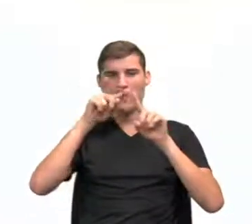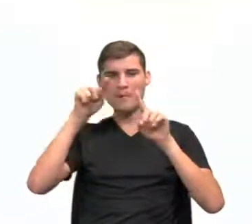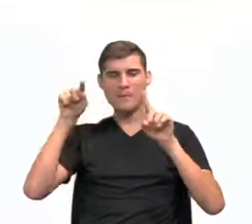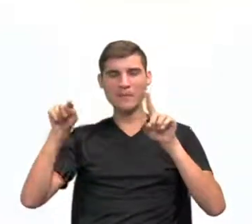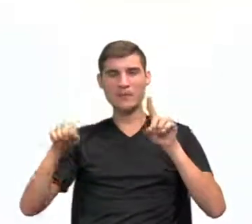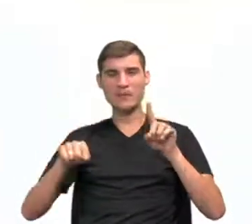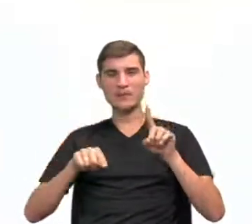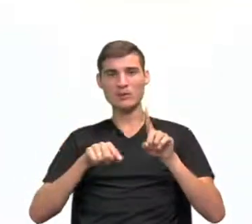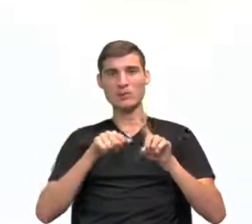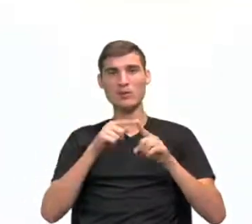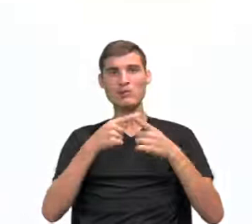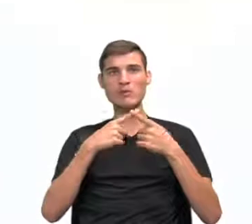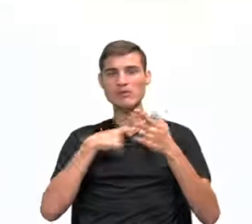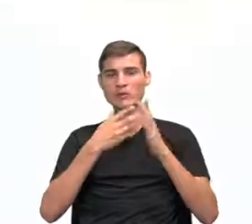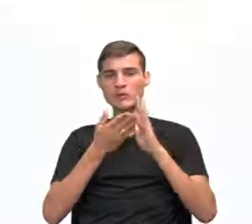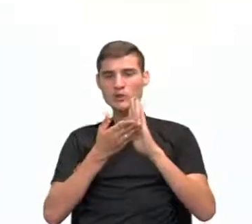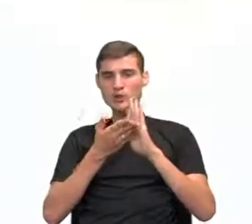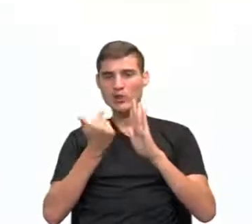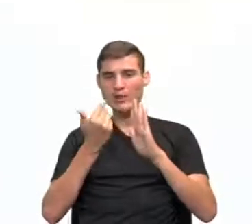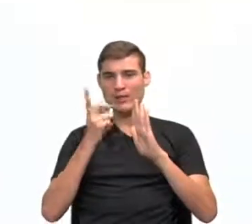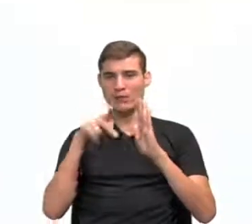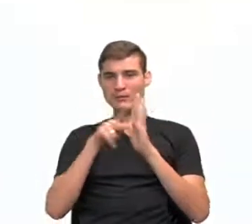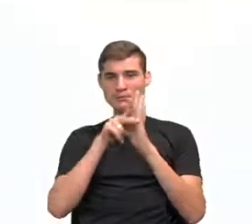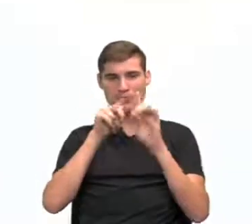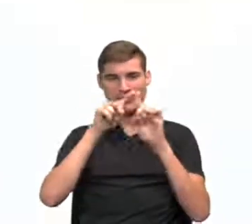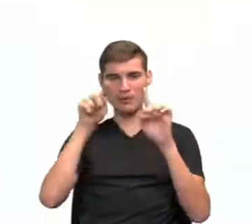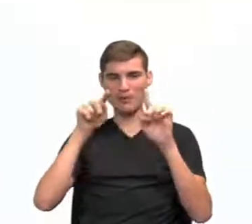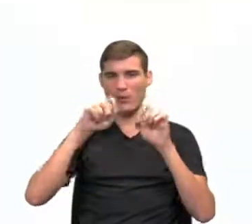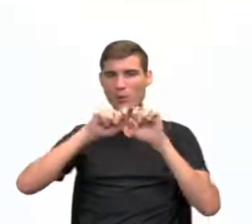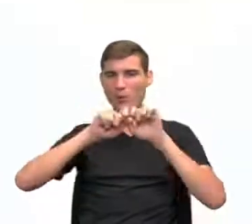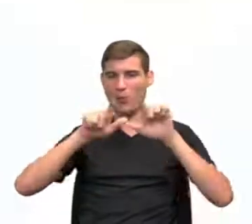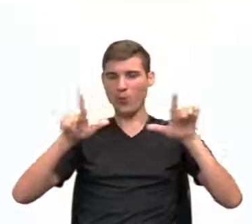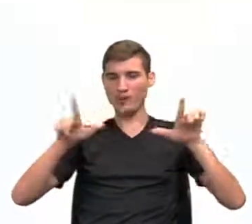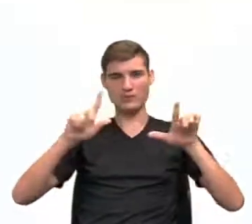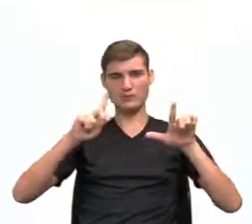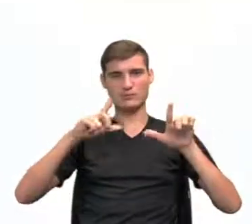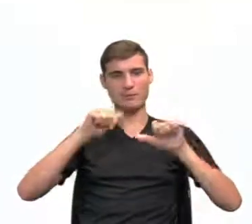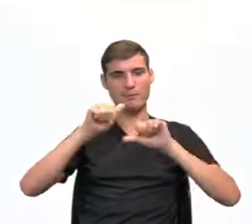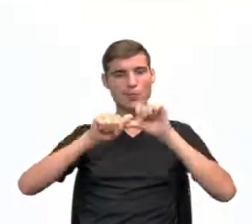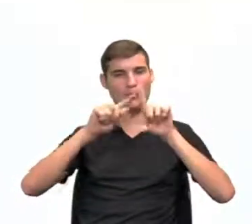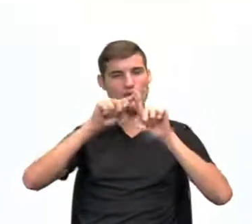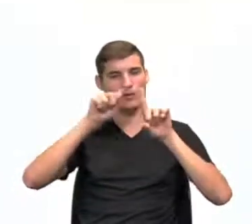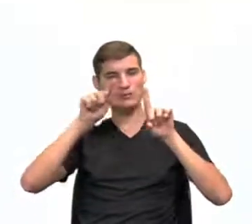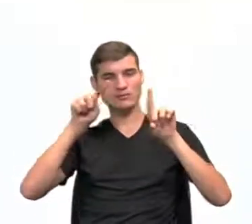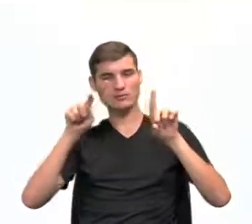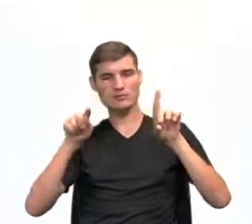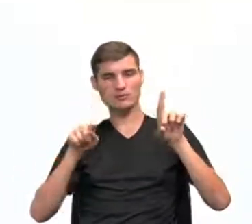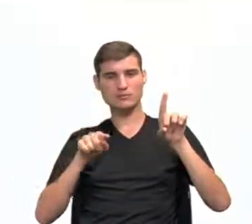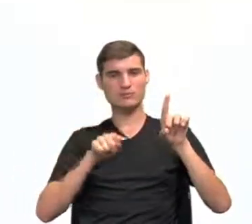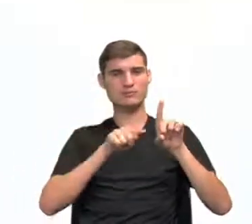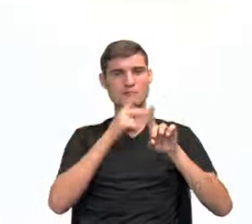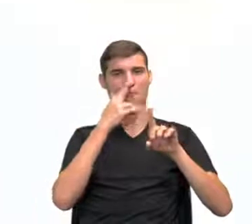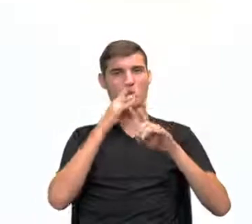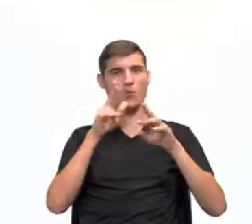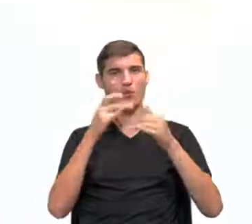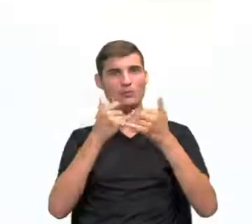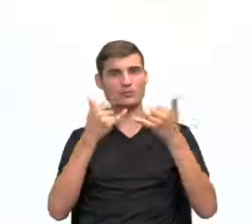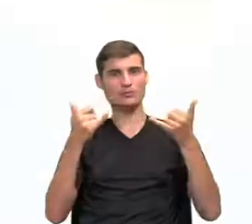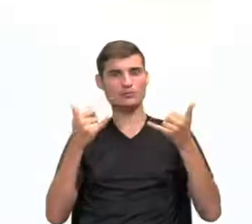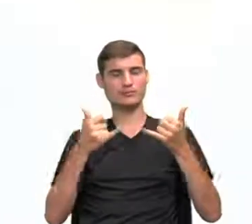Porque eu vou tirando algumas frequências do meu sinal. E é assim que o sinal do trem de pulso vai sendo